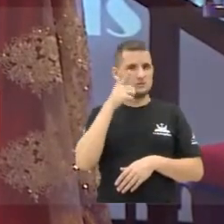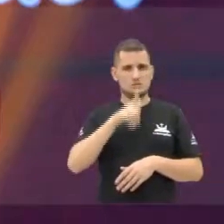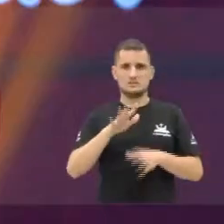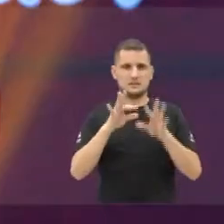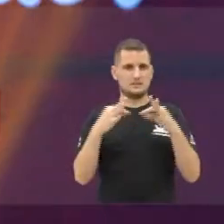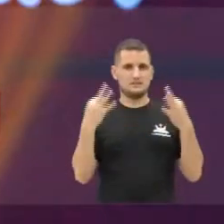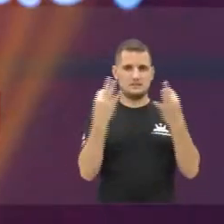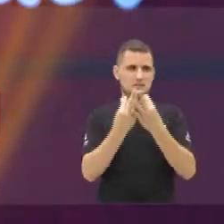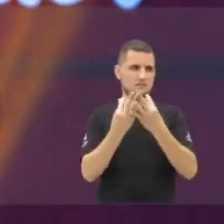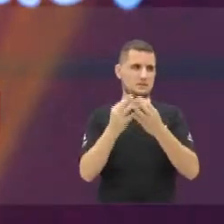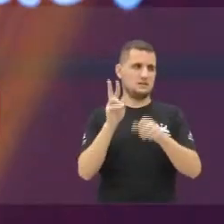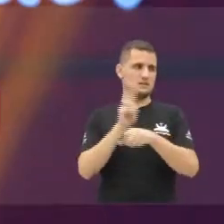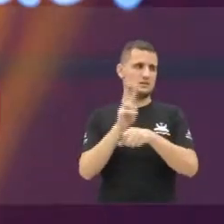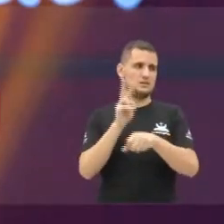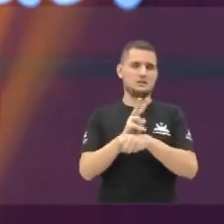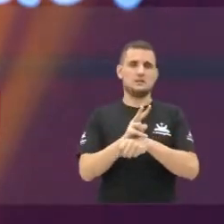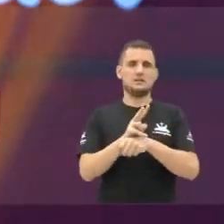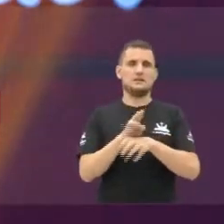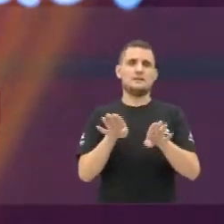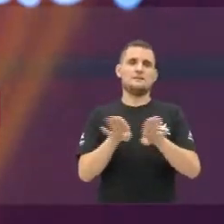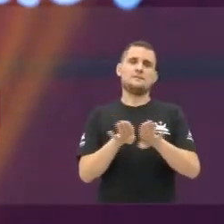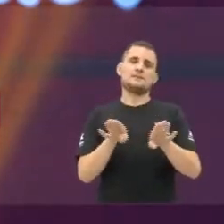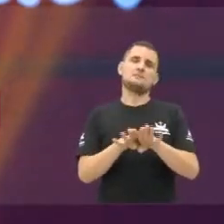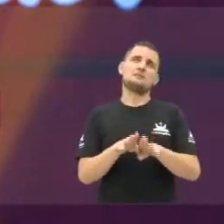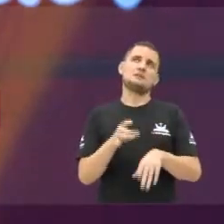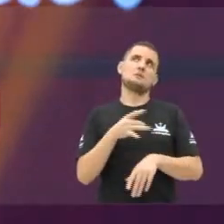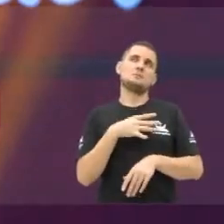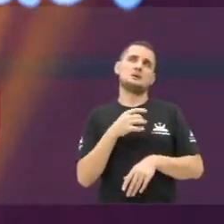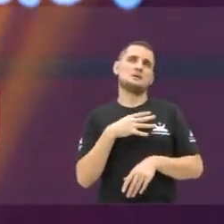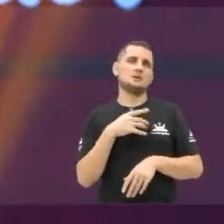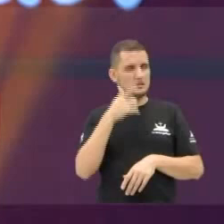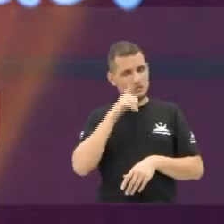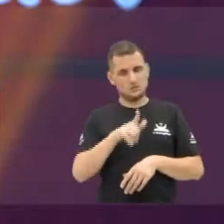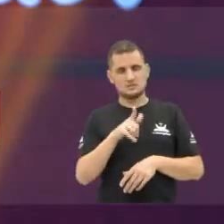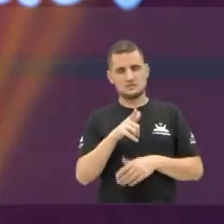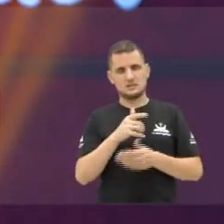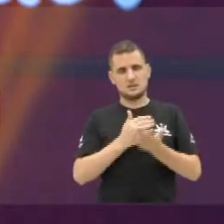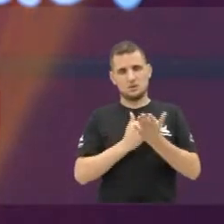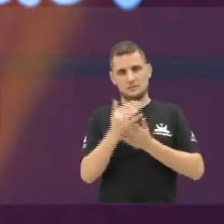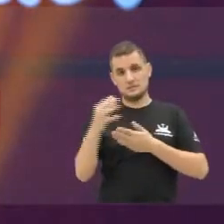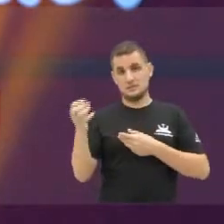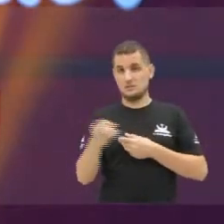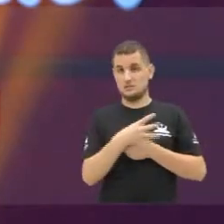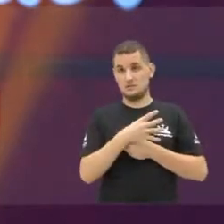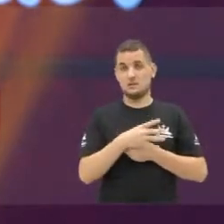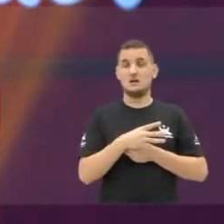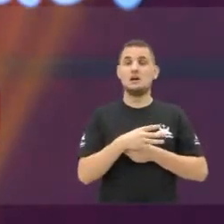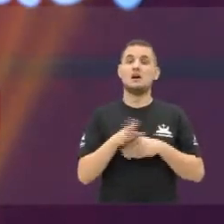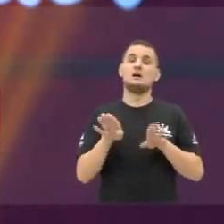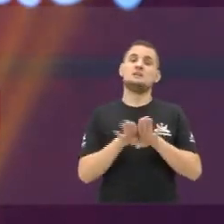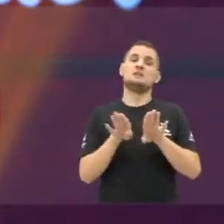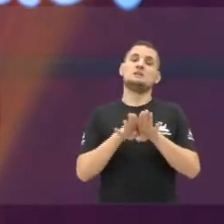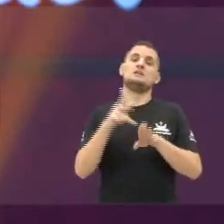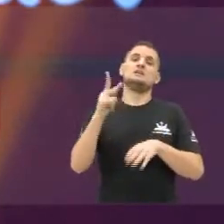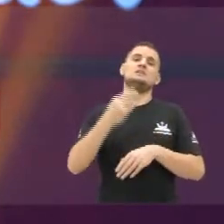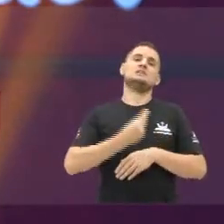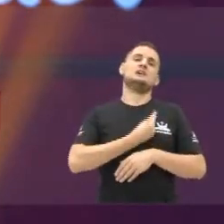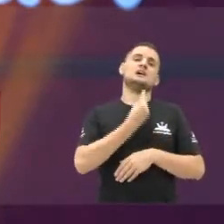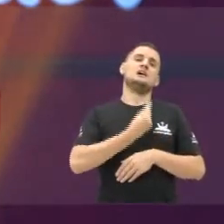medo de não poder recomeçar, medo de não conseguir reconstruir sua vida,